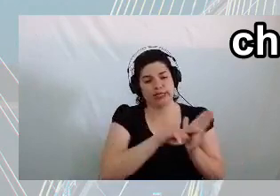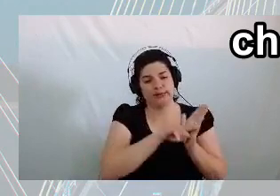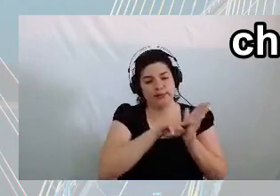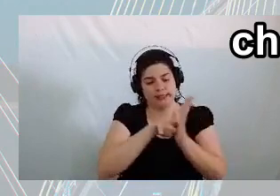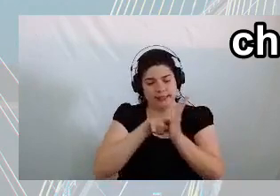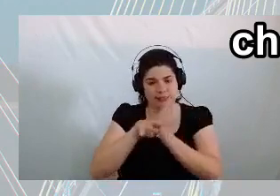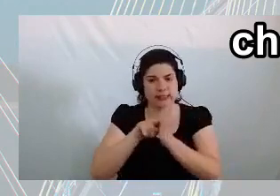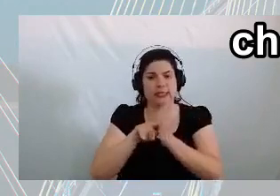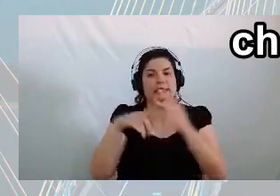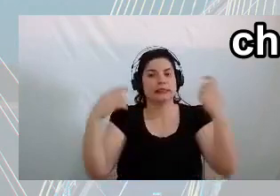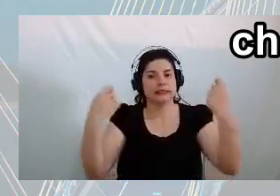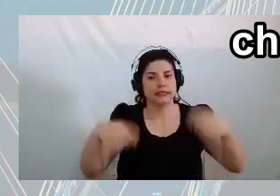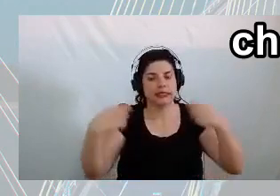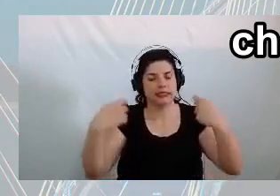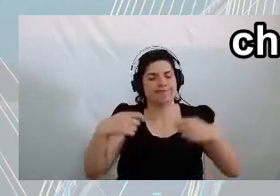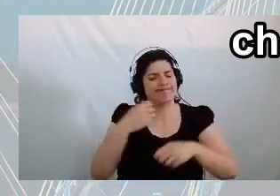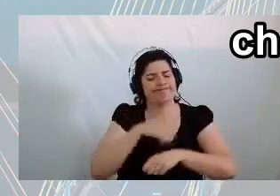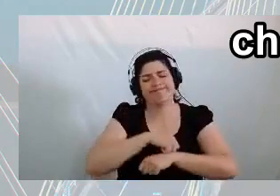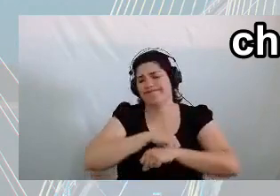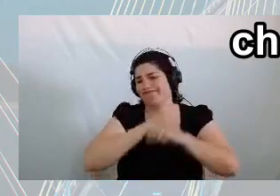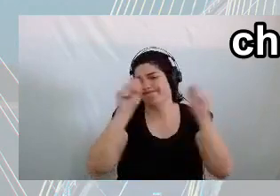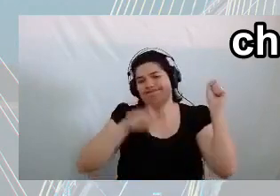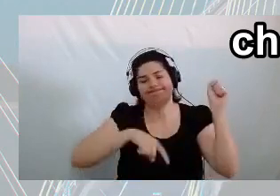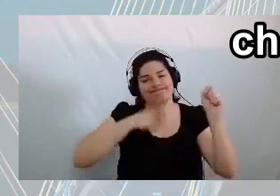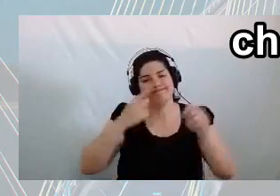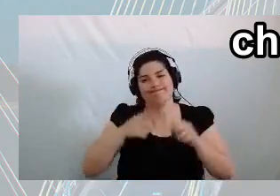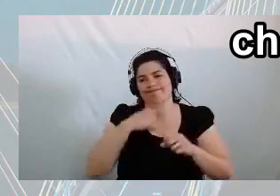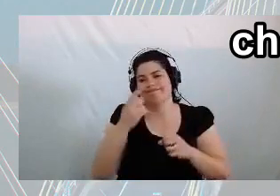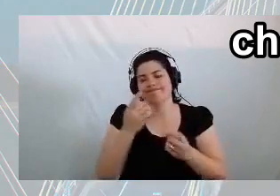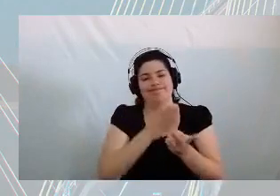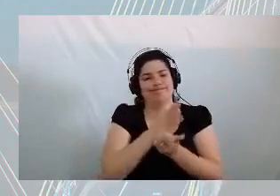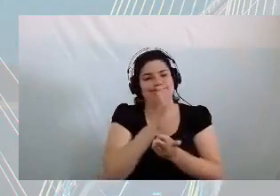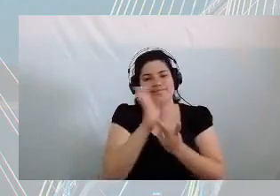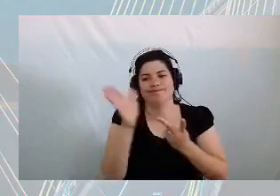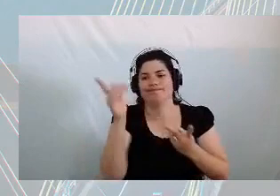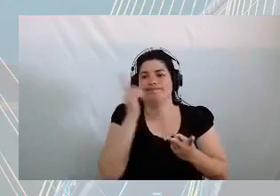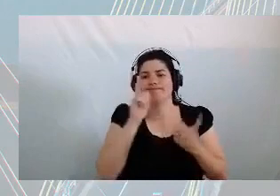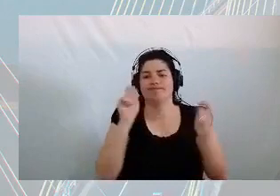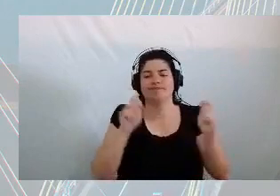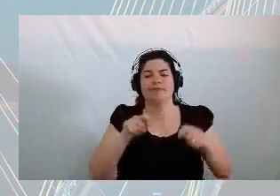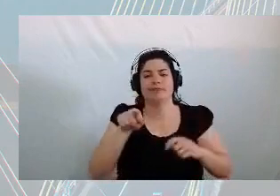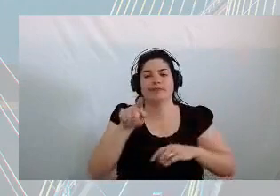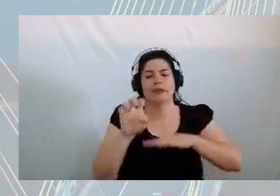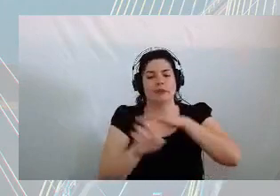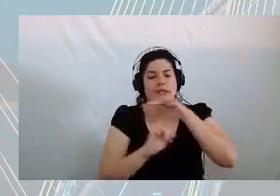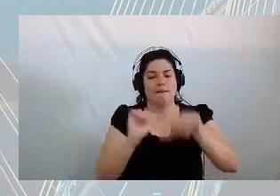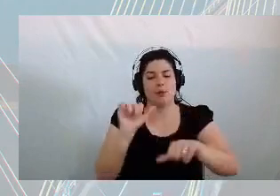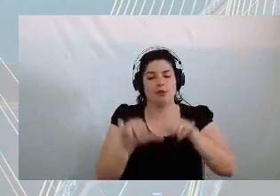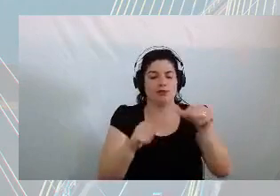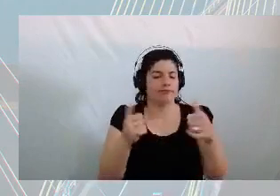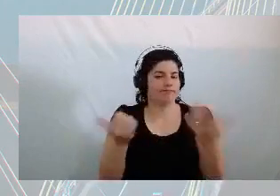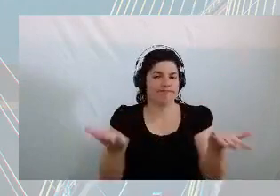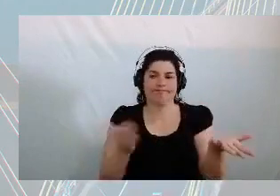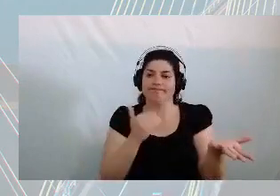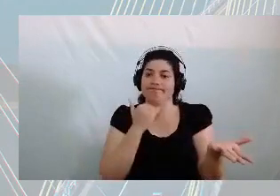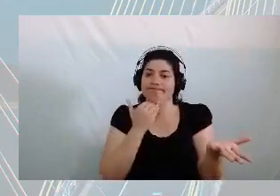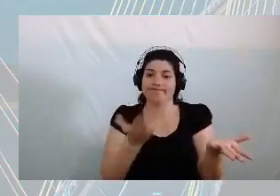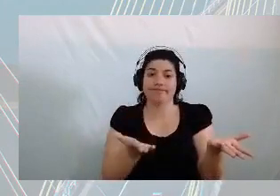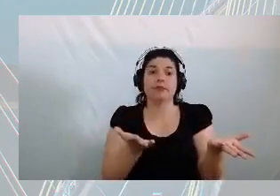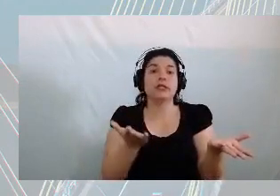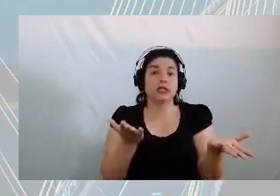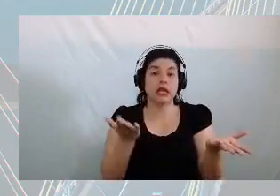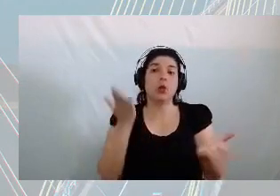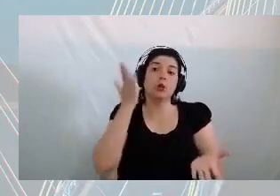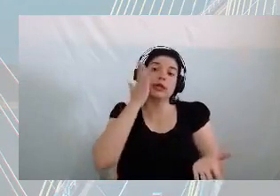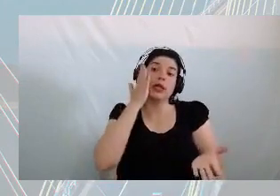chegar num roadmap que vai transformar essa organização, né? Eu conheço qual é a equipe que essa